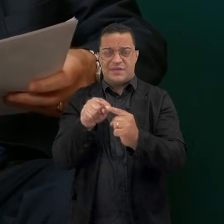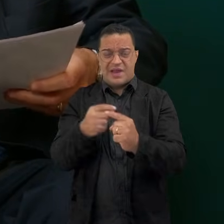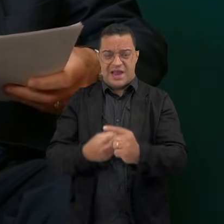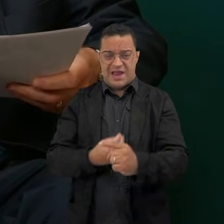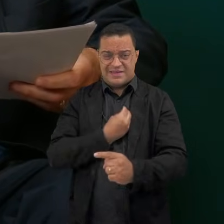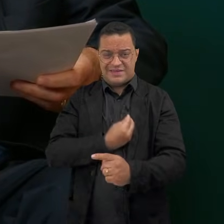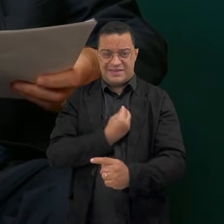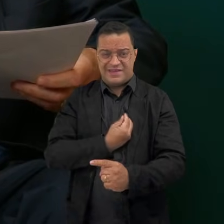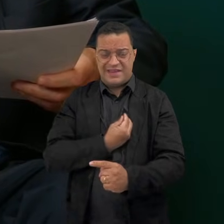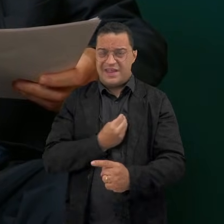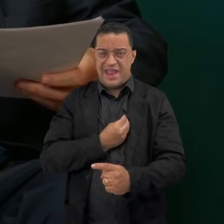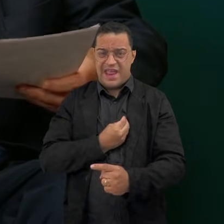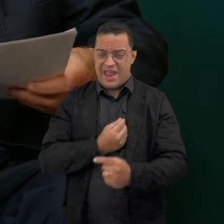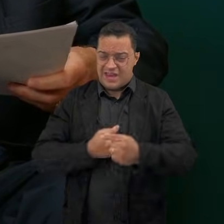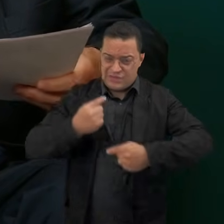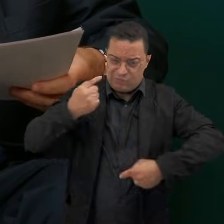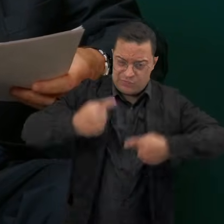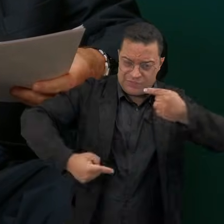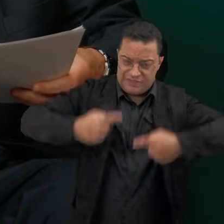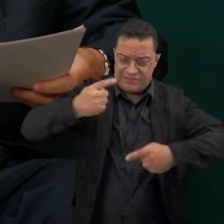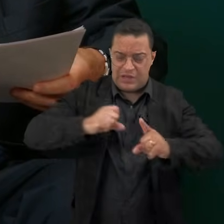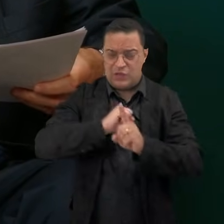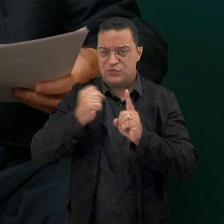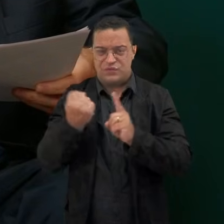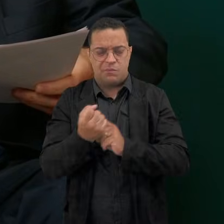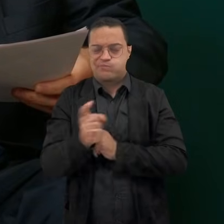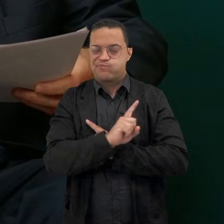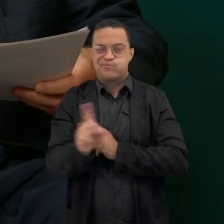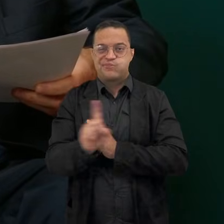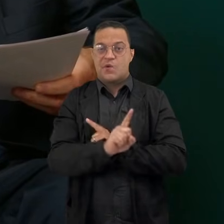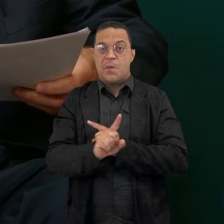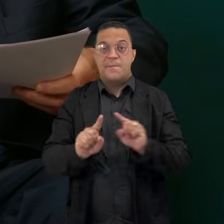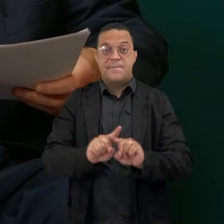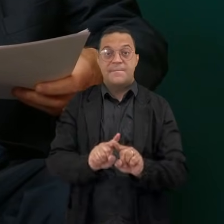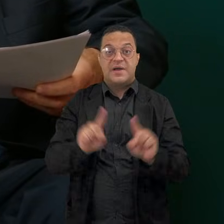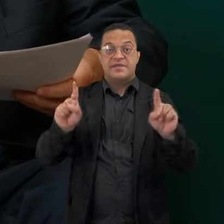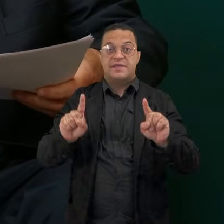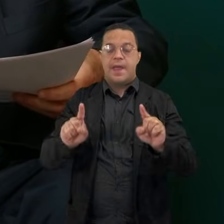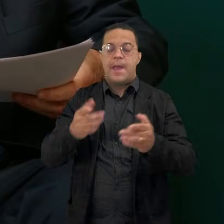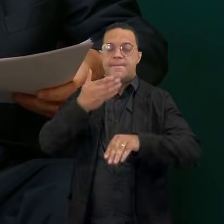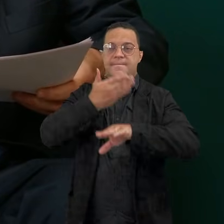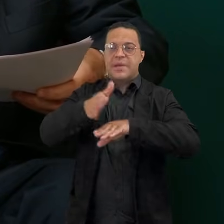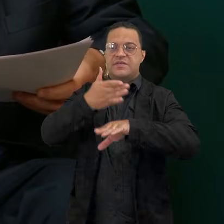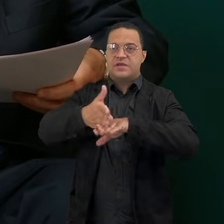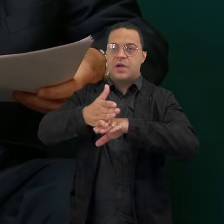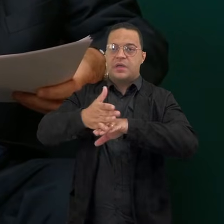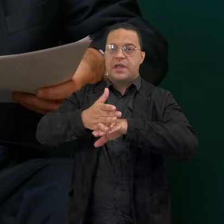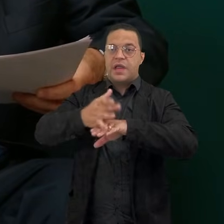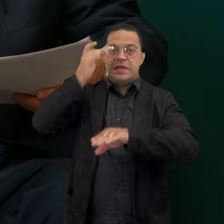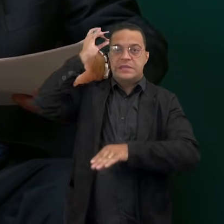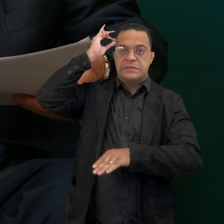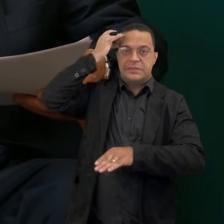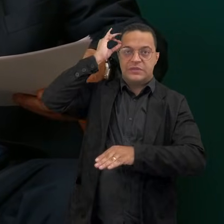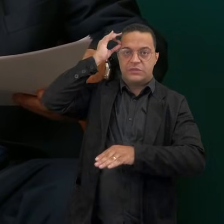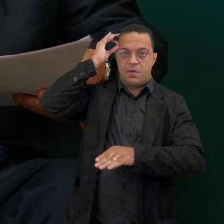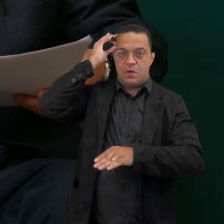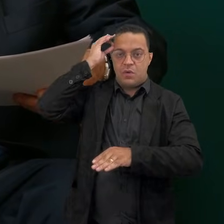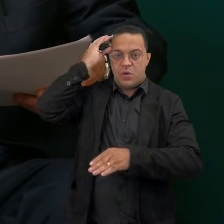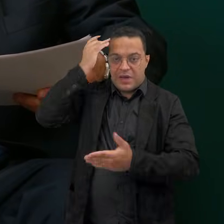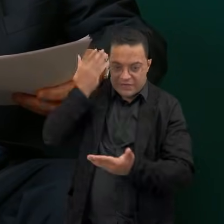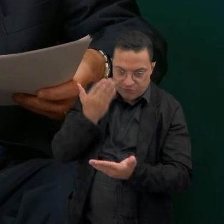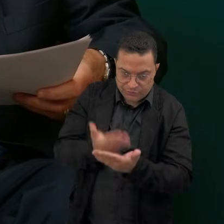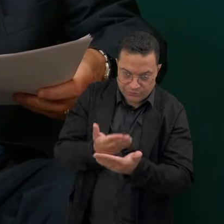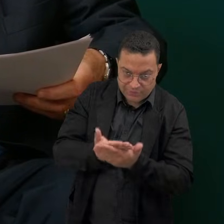com um objetivo social, político. O nosso objetivo é espiritual. Nós vermos o